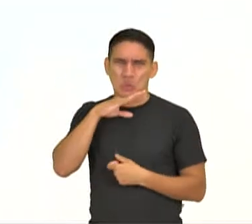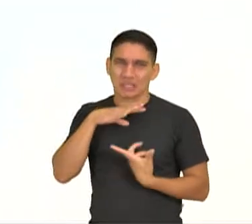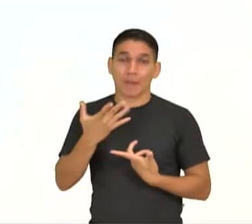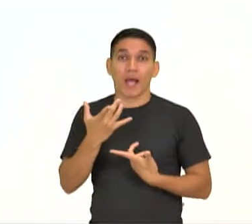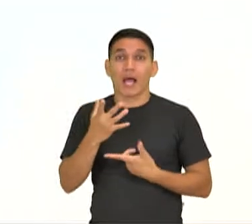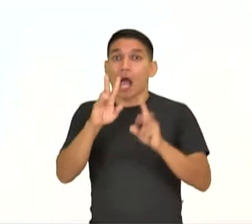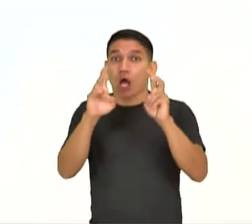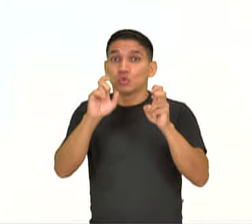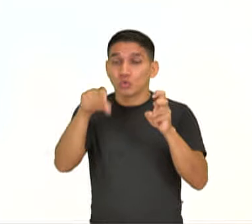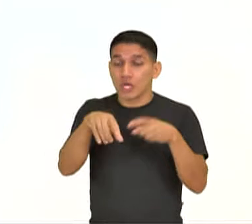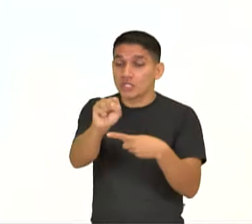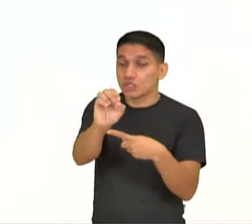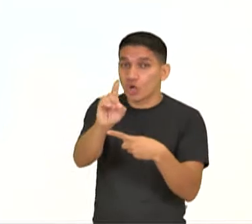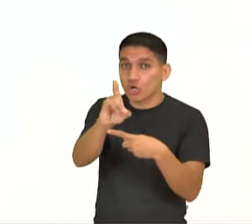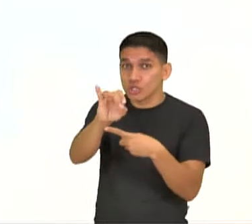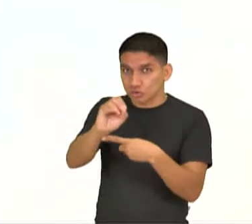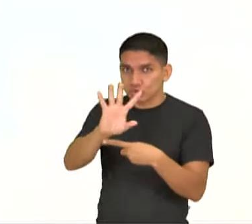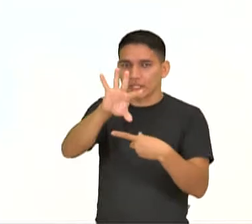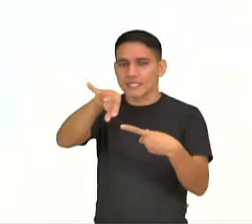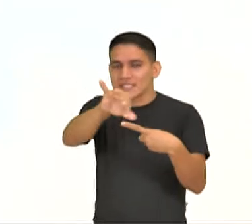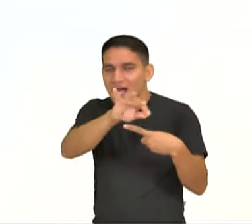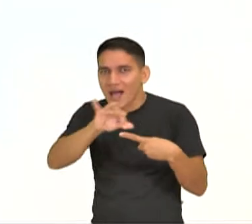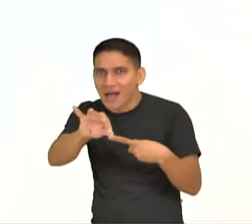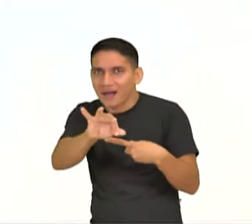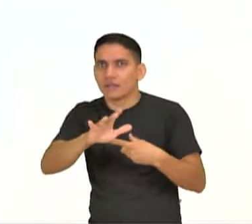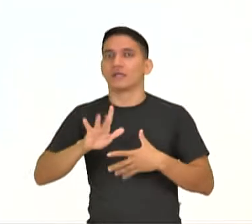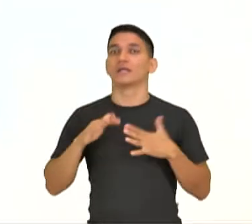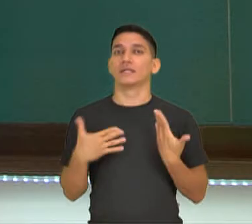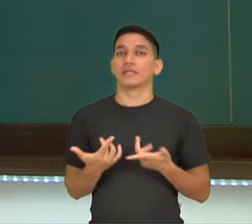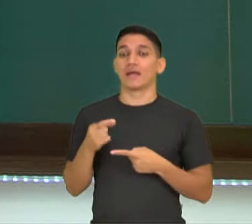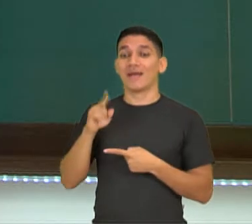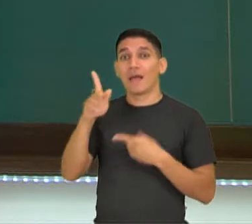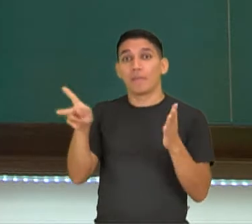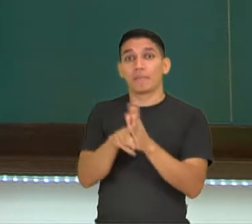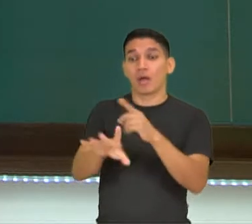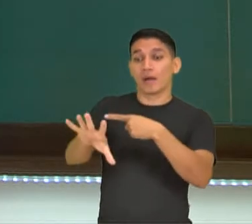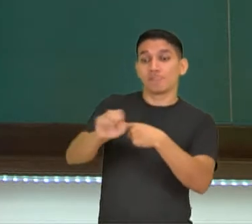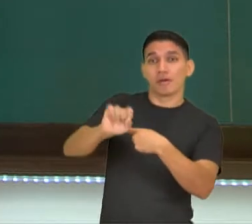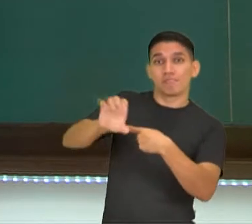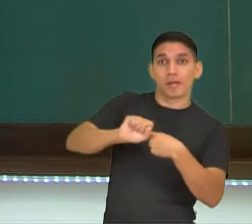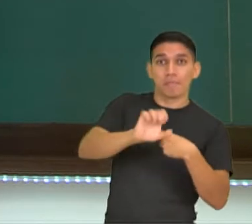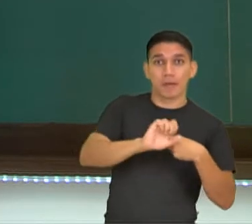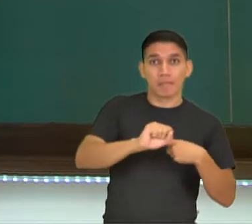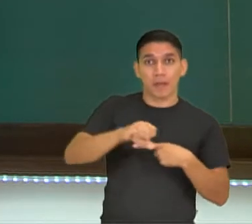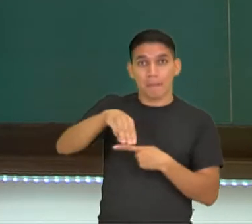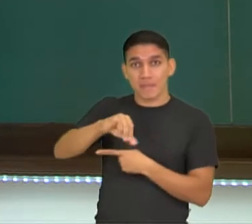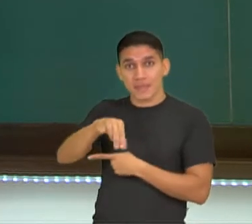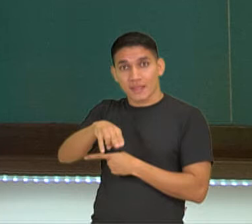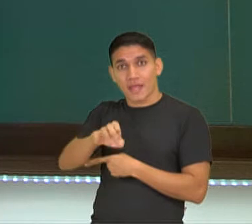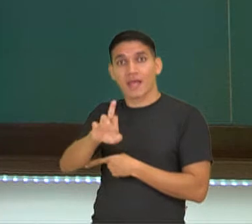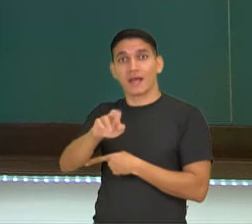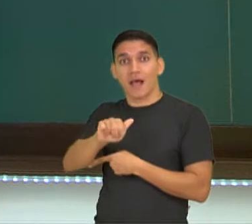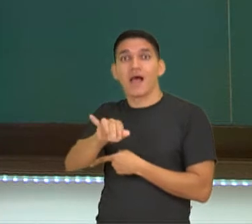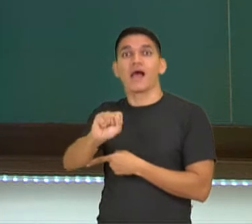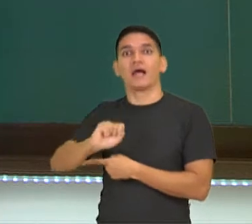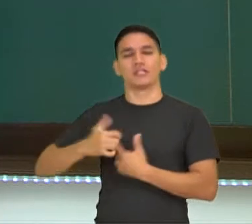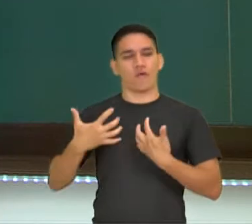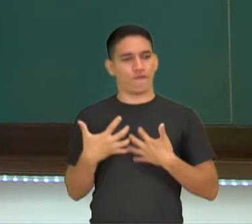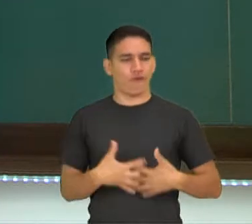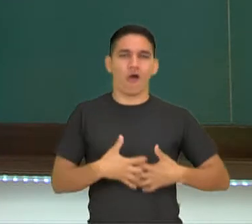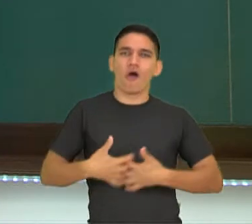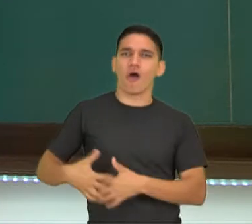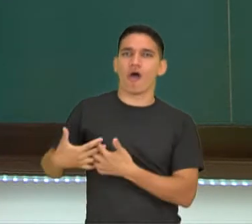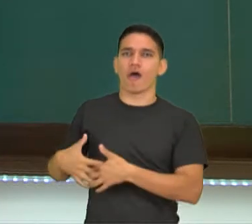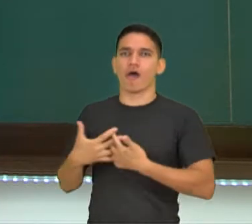sódio que está presente no sal. Então, ó, o sódio é um dos minerais mais importantes para o bom funcionamento do